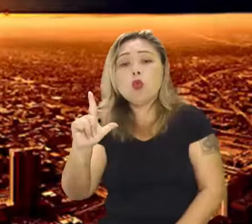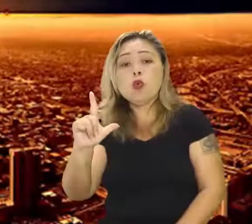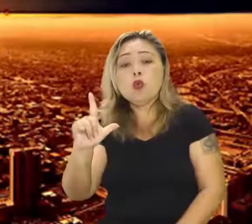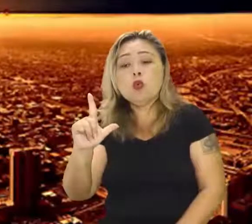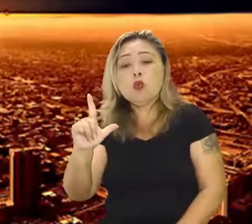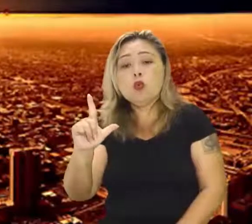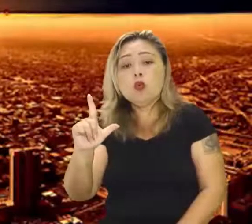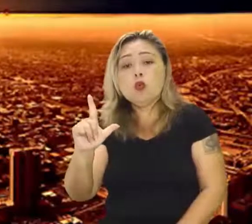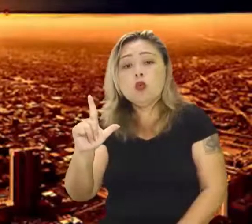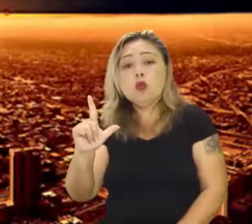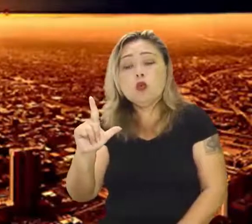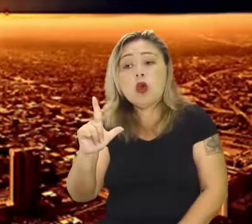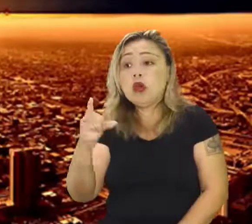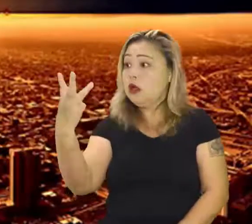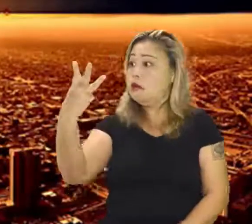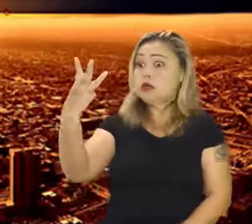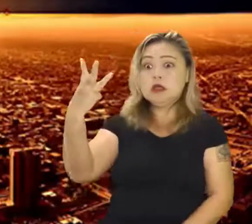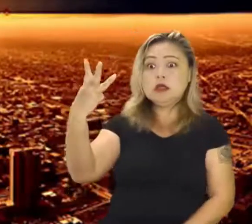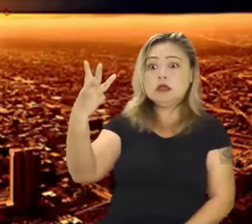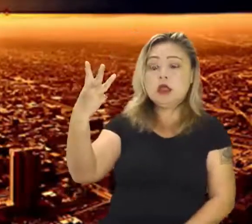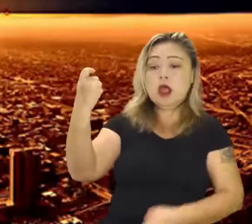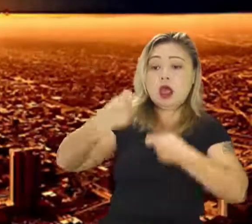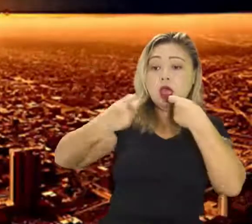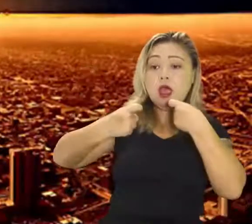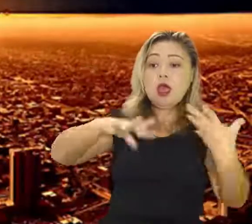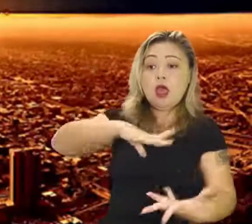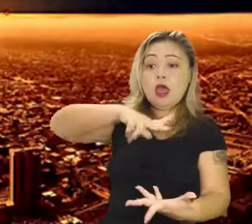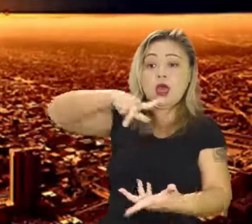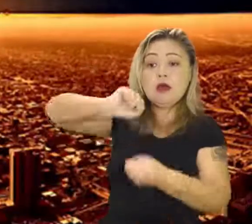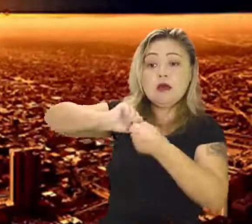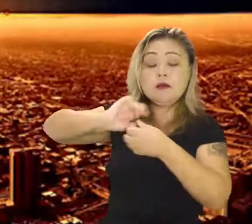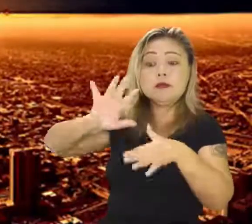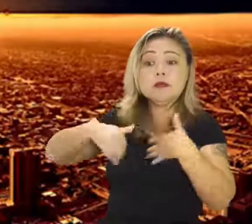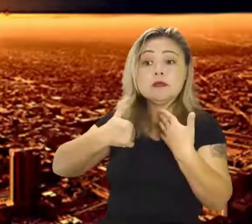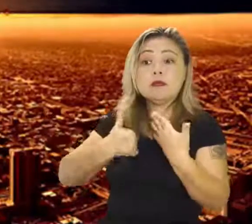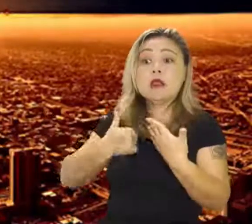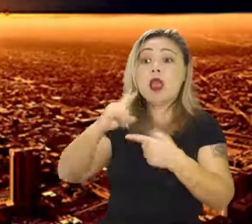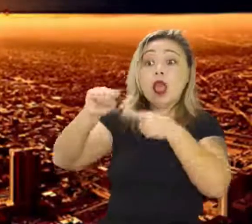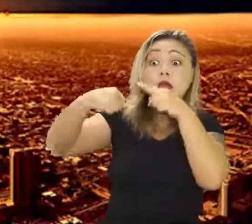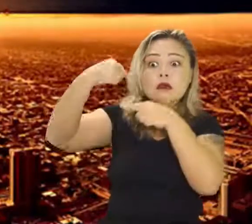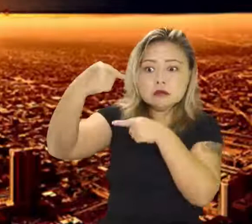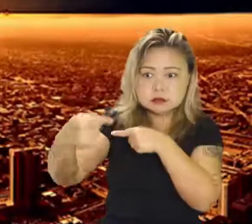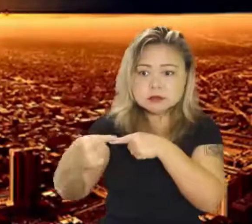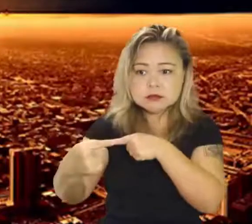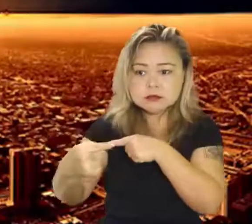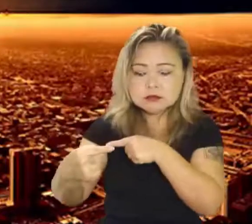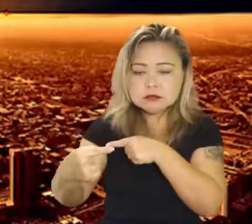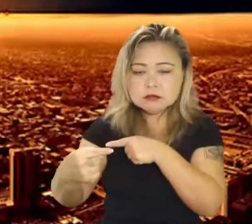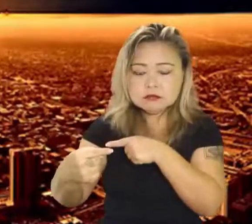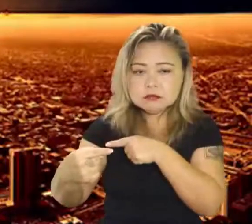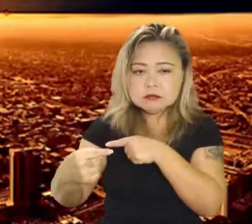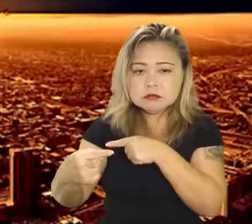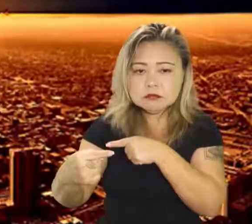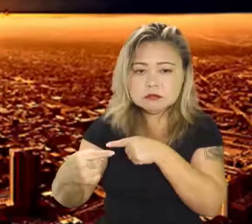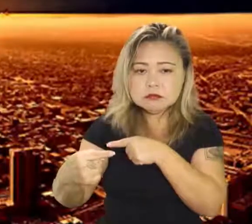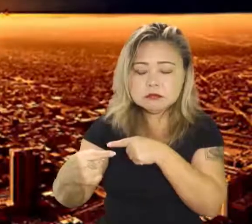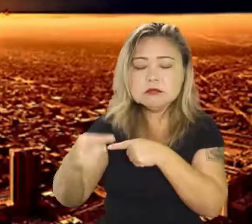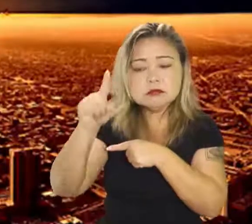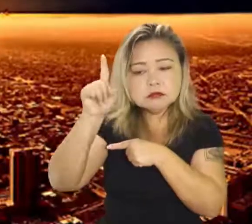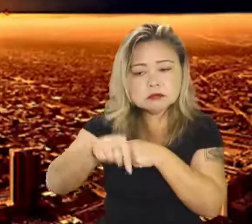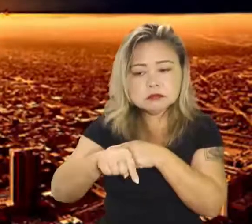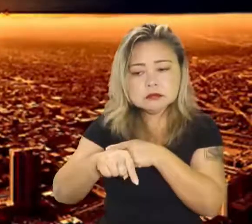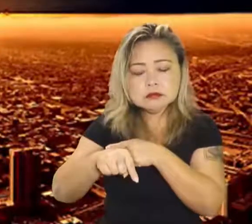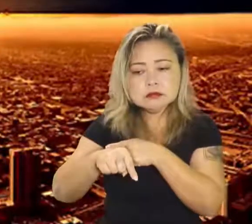uma Terceira Guerra Mundial, a próxima que viesse seria